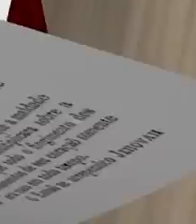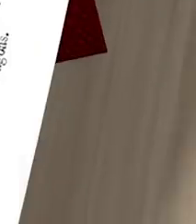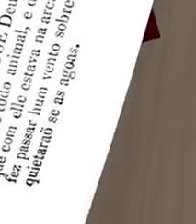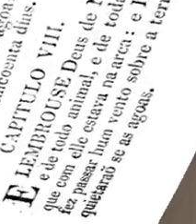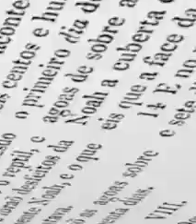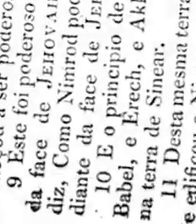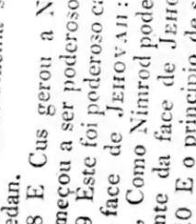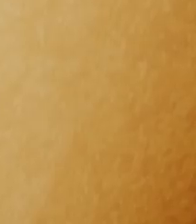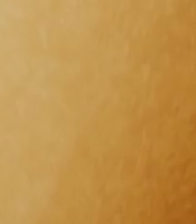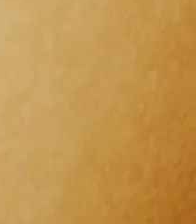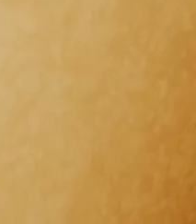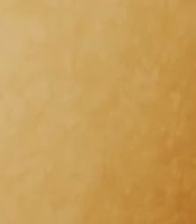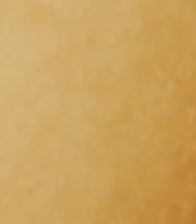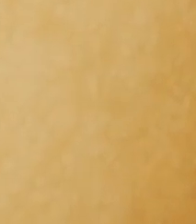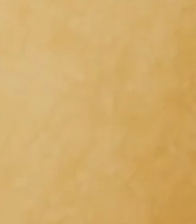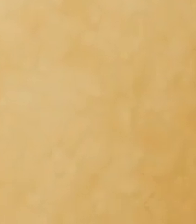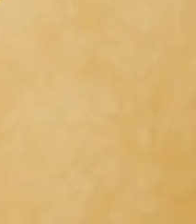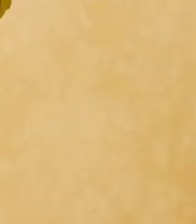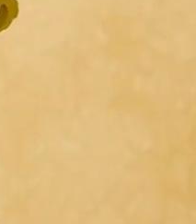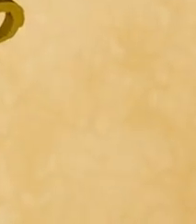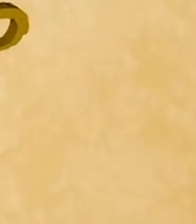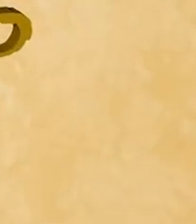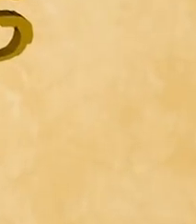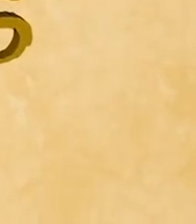TV Web Manaim apresenta